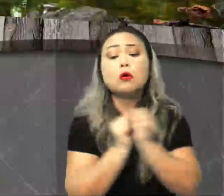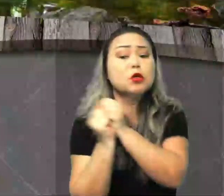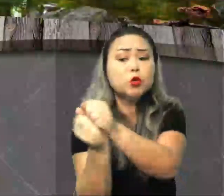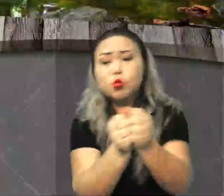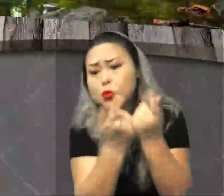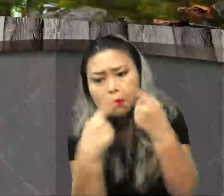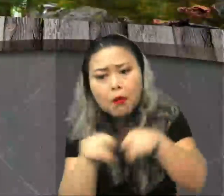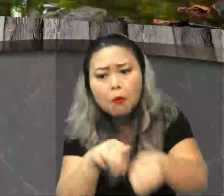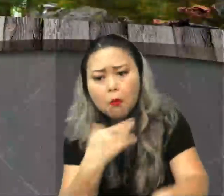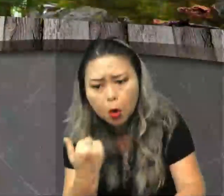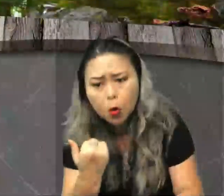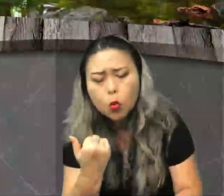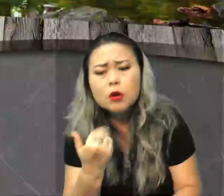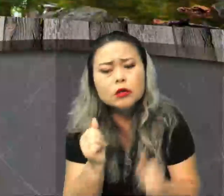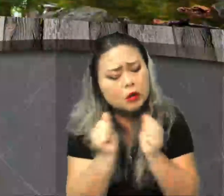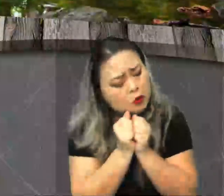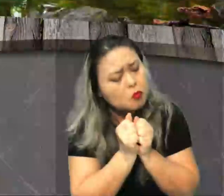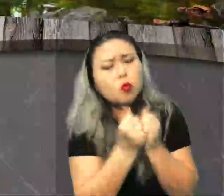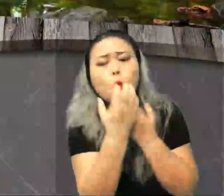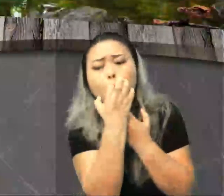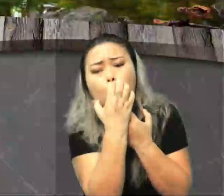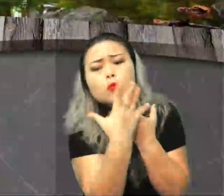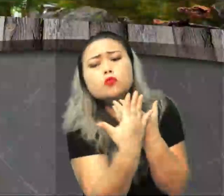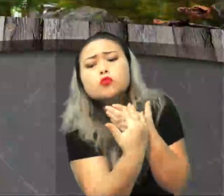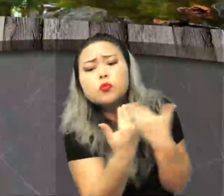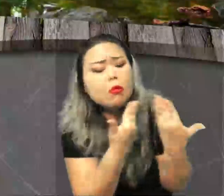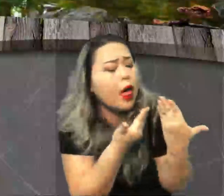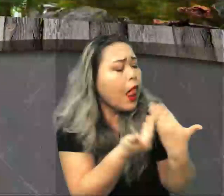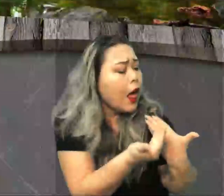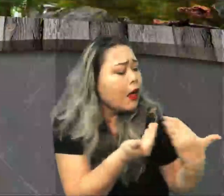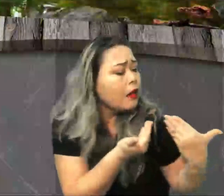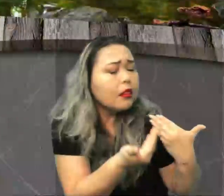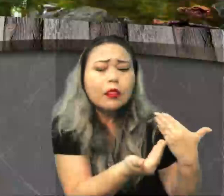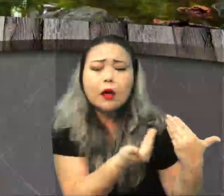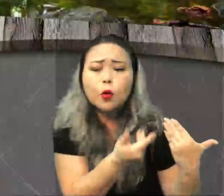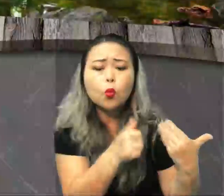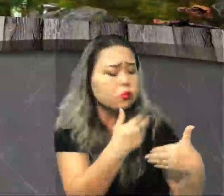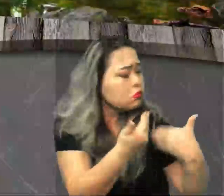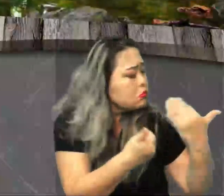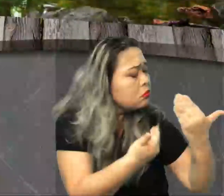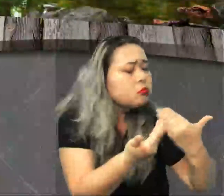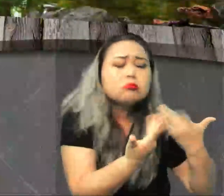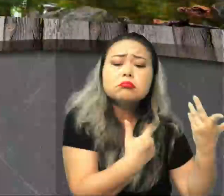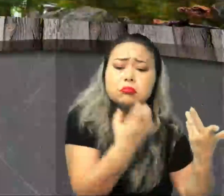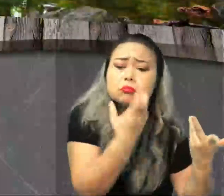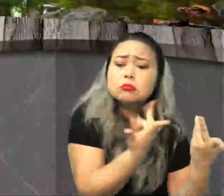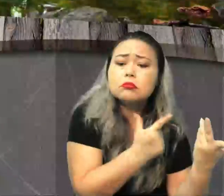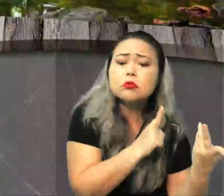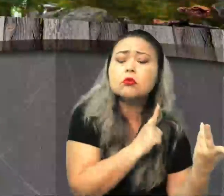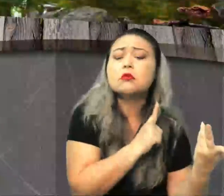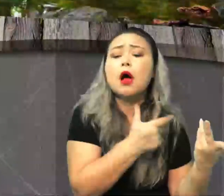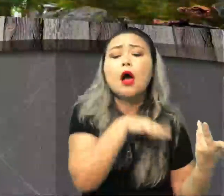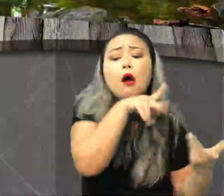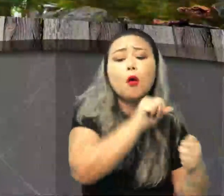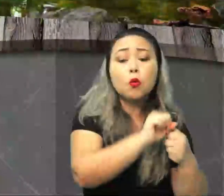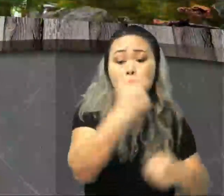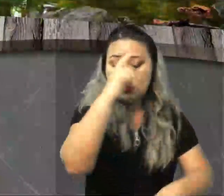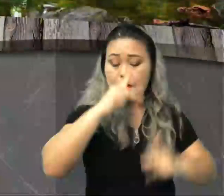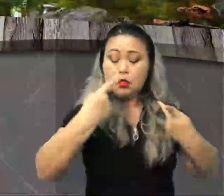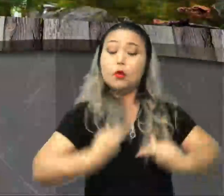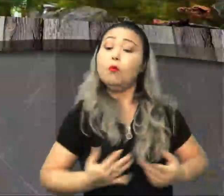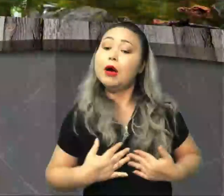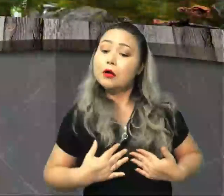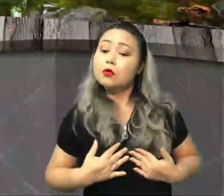junto, de tão apegado, né? De uma relação mesmo que é construída entre esses seres vivos, o animal e o ser